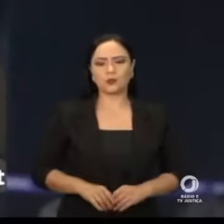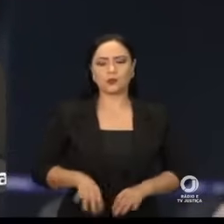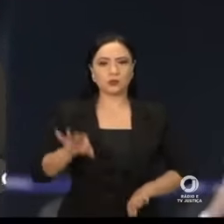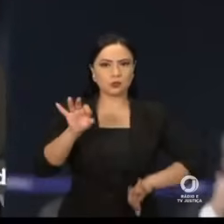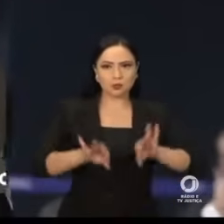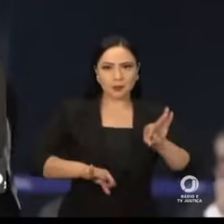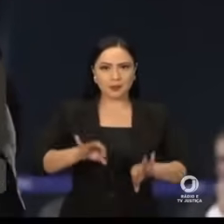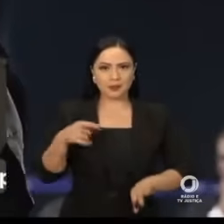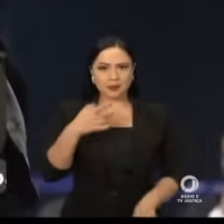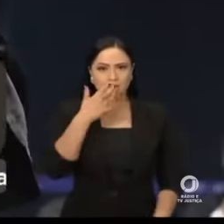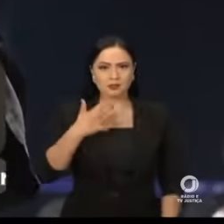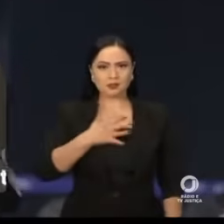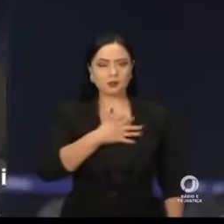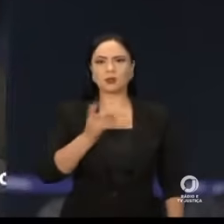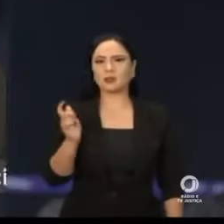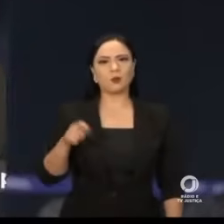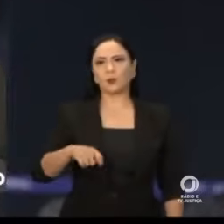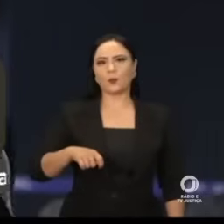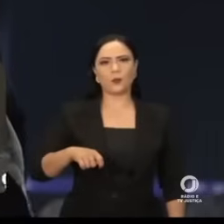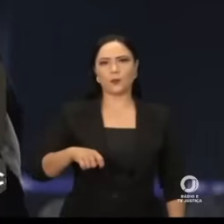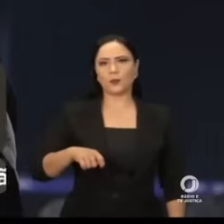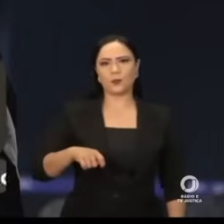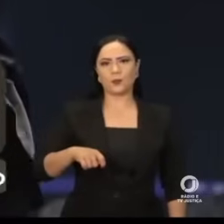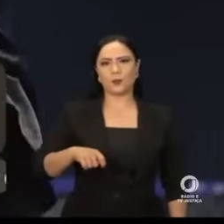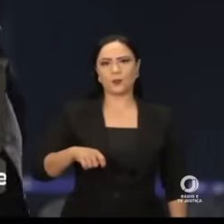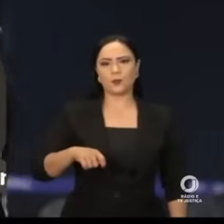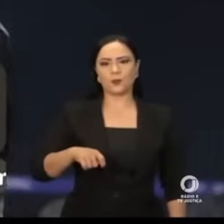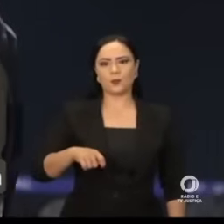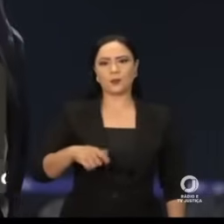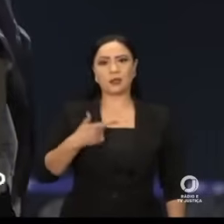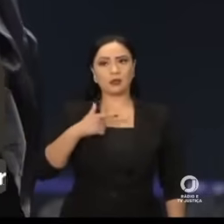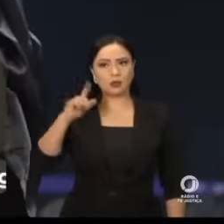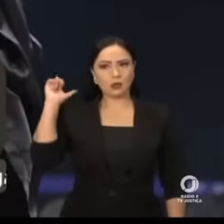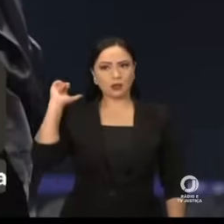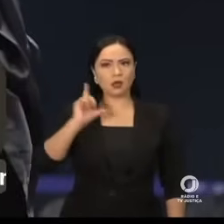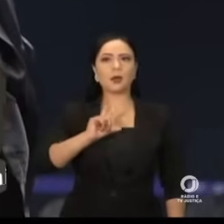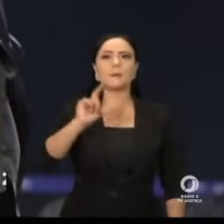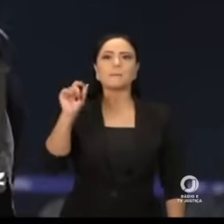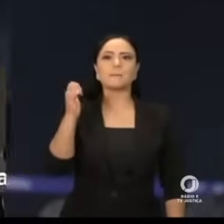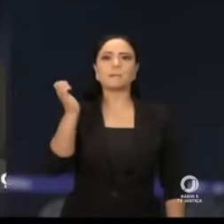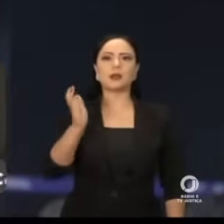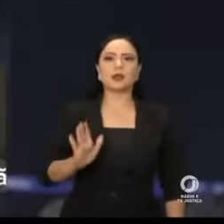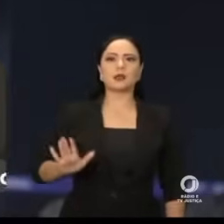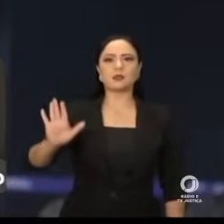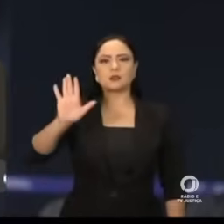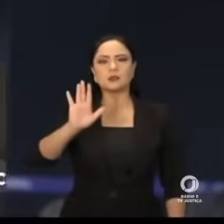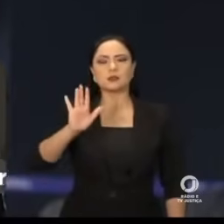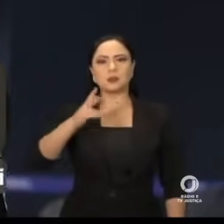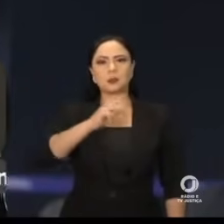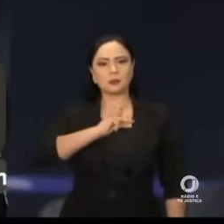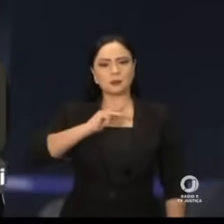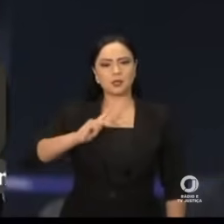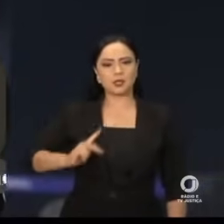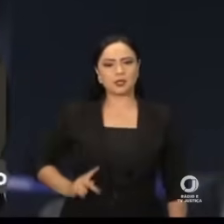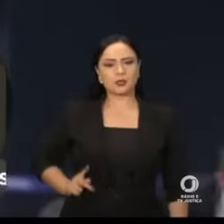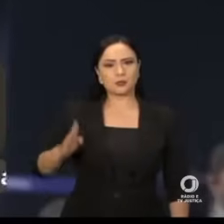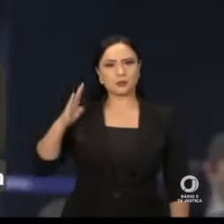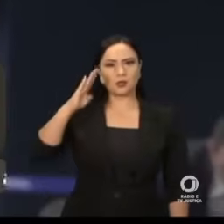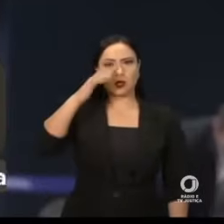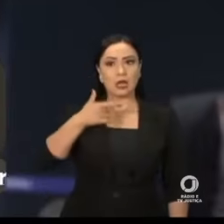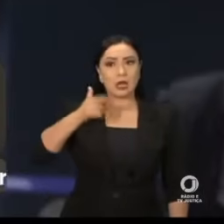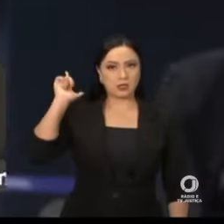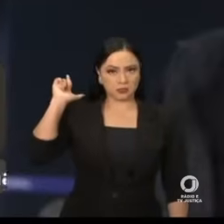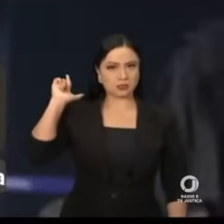Juridicamente, essa acusação não é possível. Antes de sair do Brasil, o presidente, antes de sair do